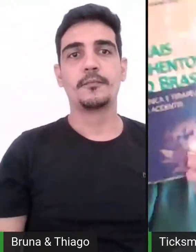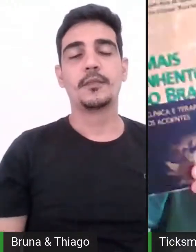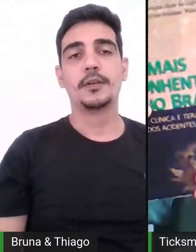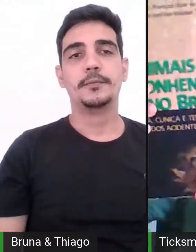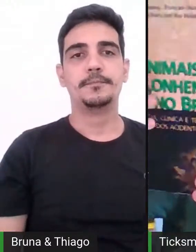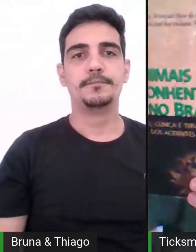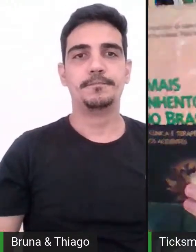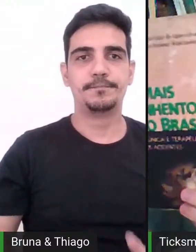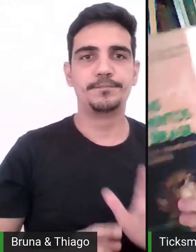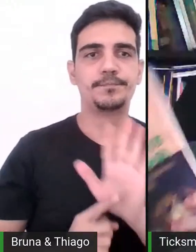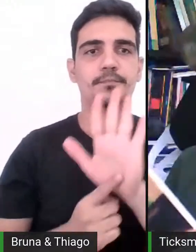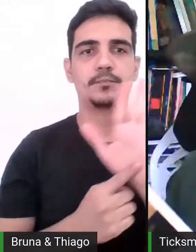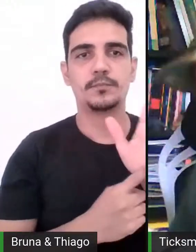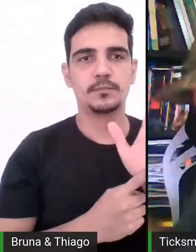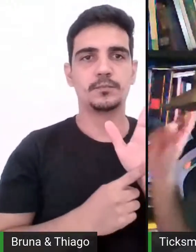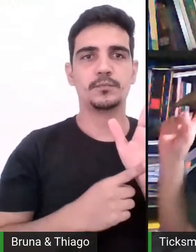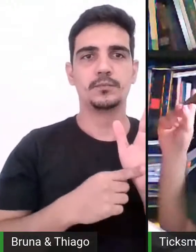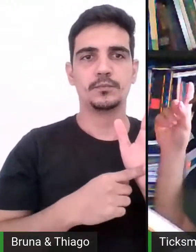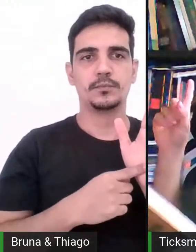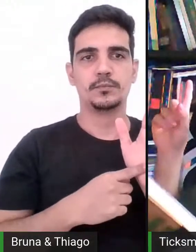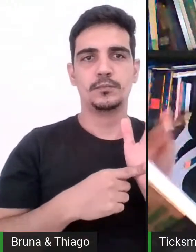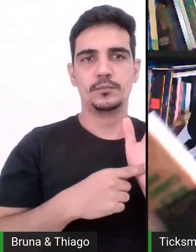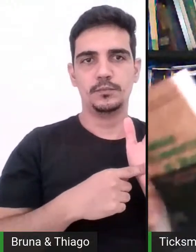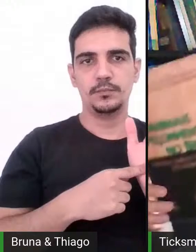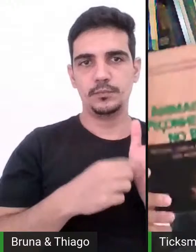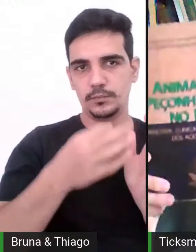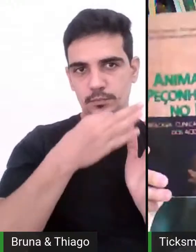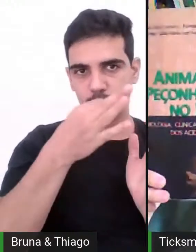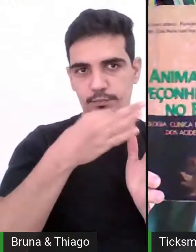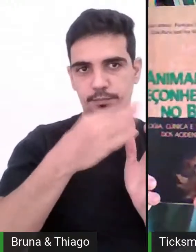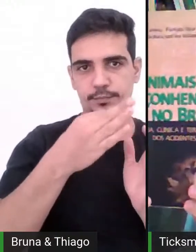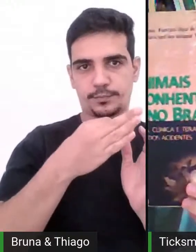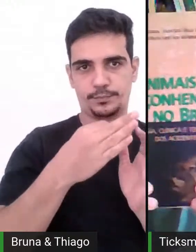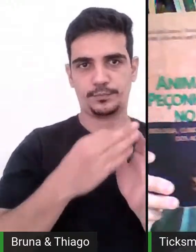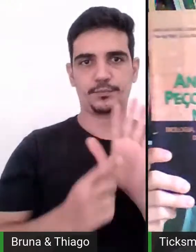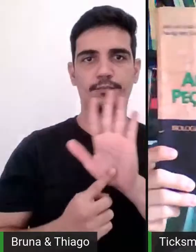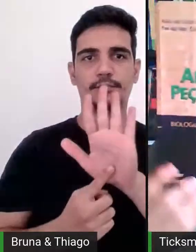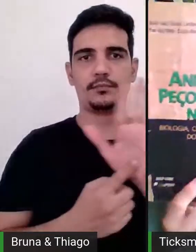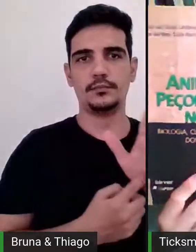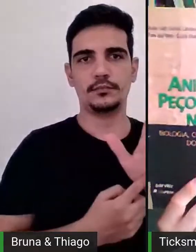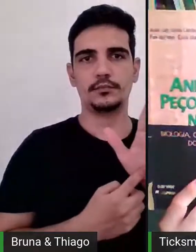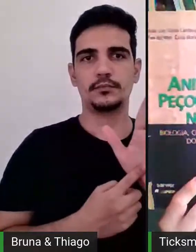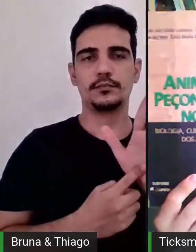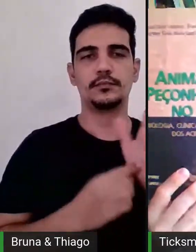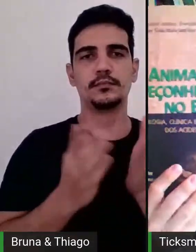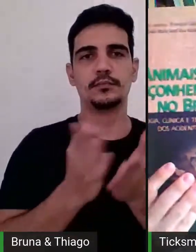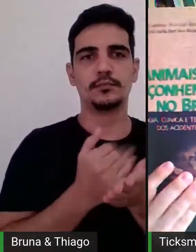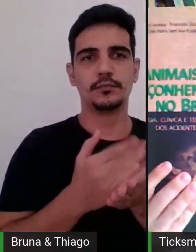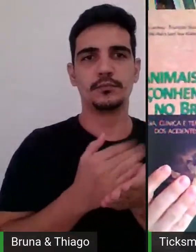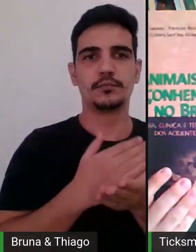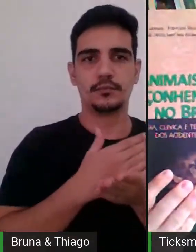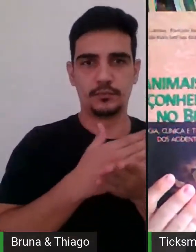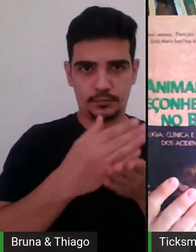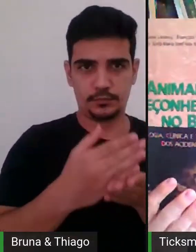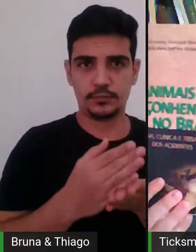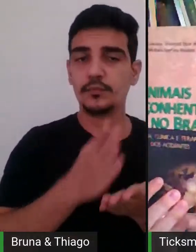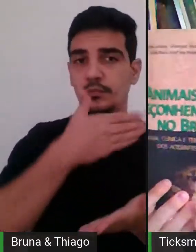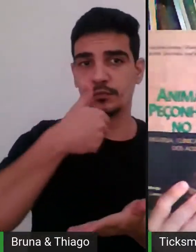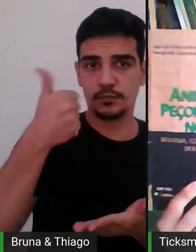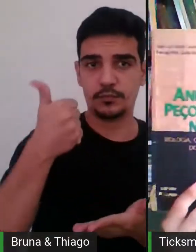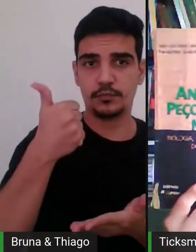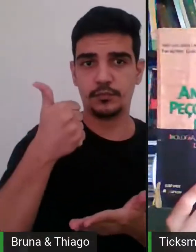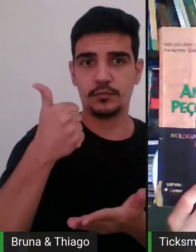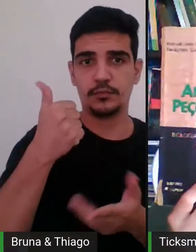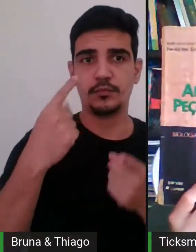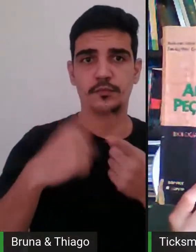Só indicar aqui, ó. É legal que eu, né, em casa assim já está com os livros aqui. Ó. Esse, quem quer começar, é um dos melhores. Ele é um